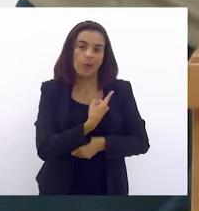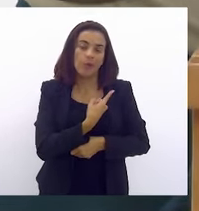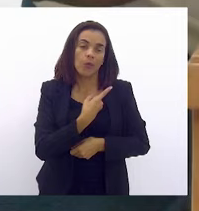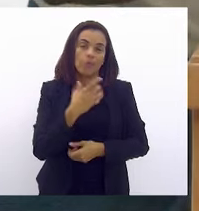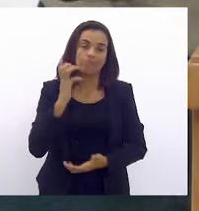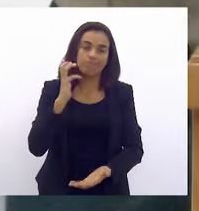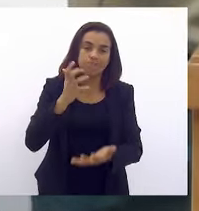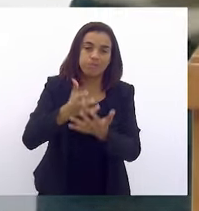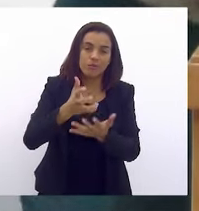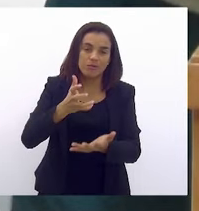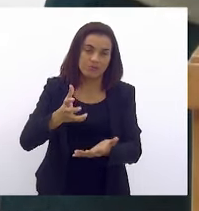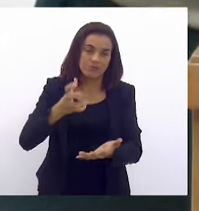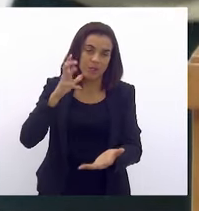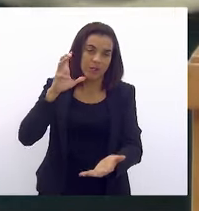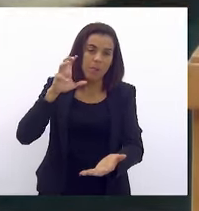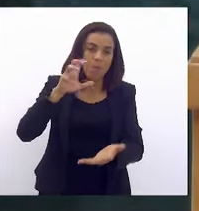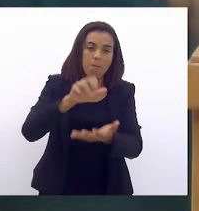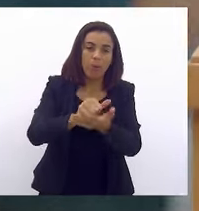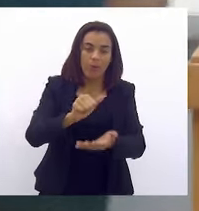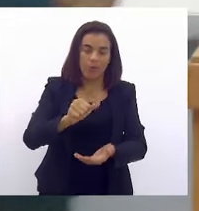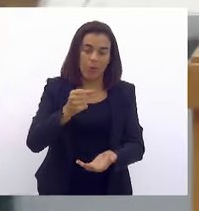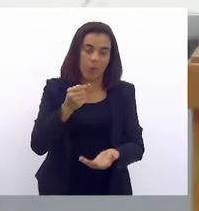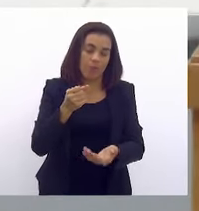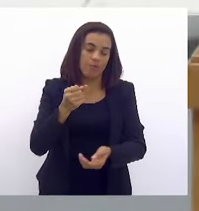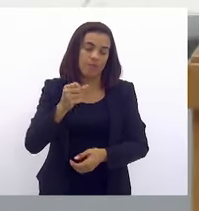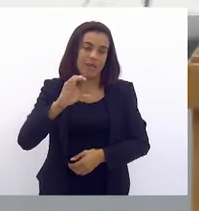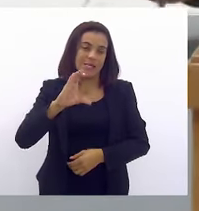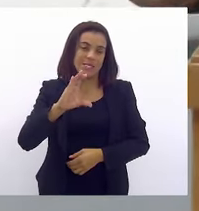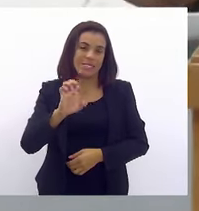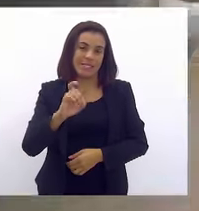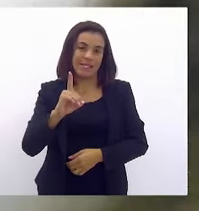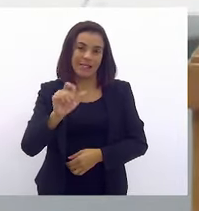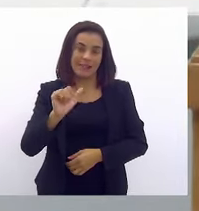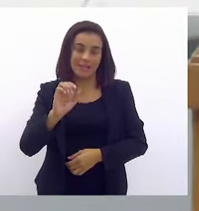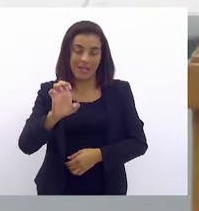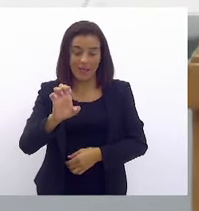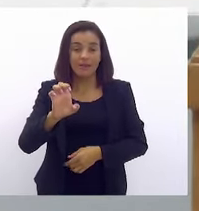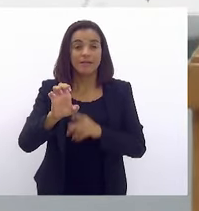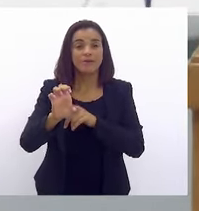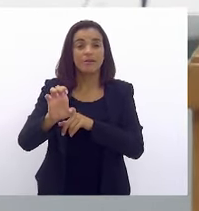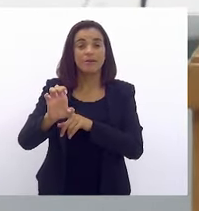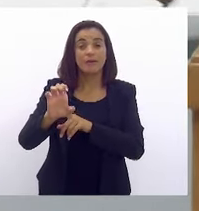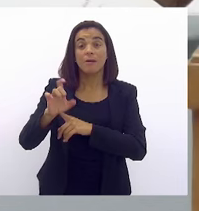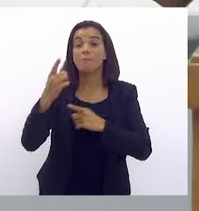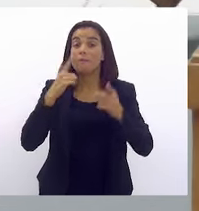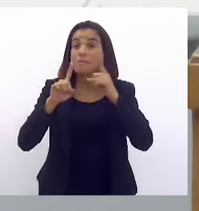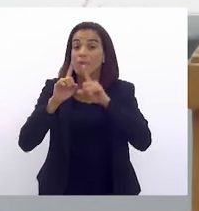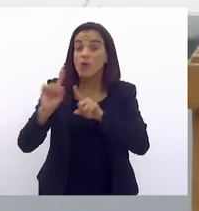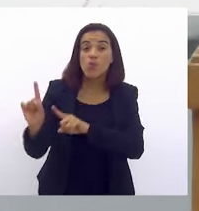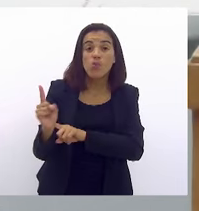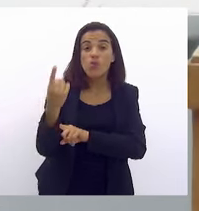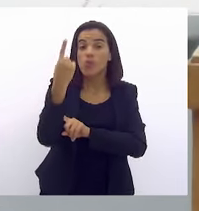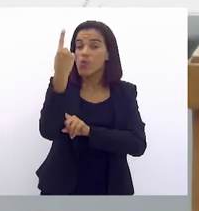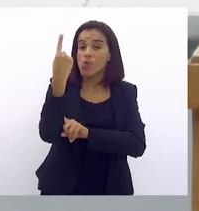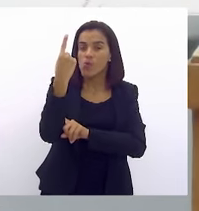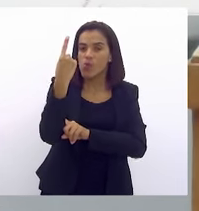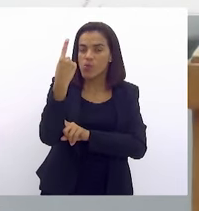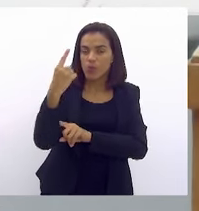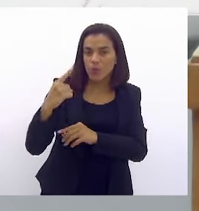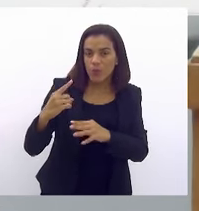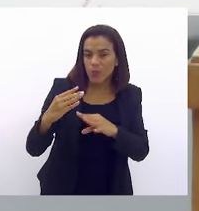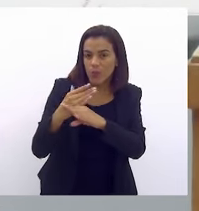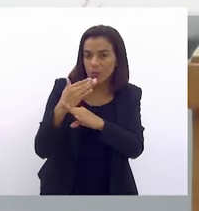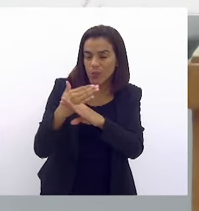SEDAI, né, o município de Maricá foi o único município que fez a escolha de ter